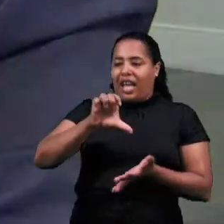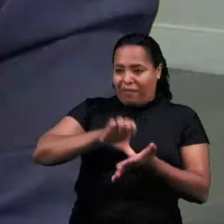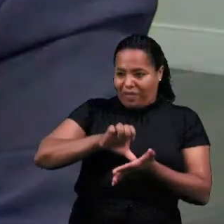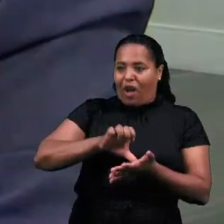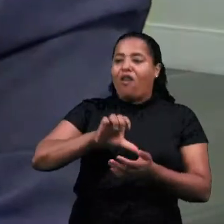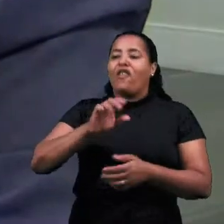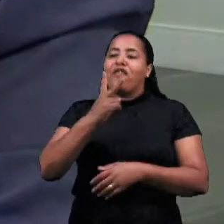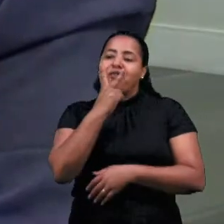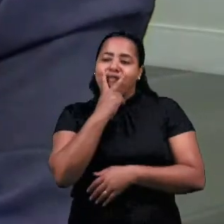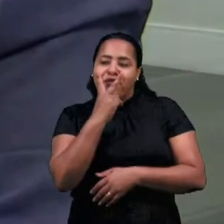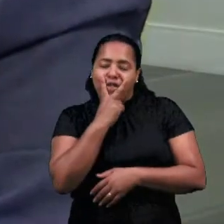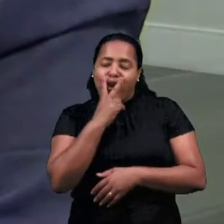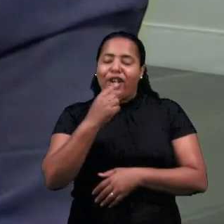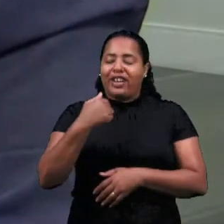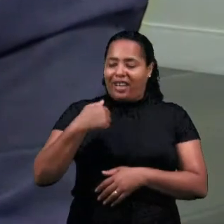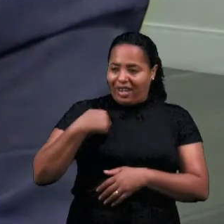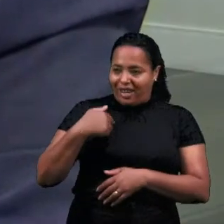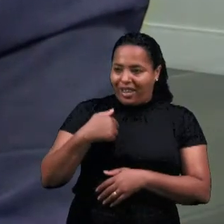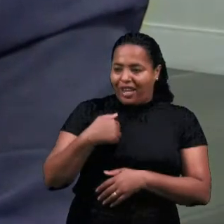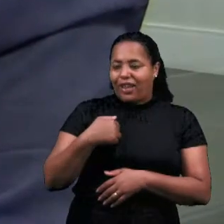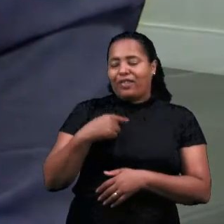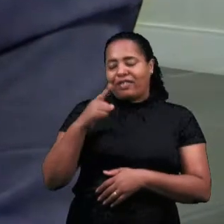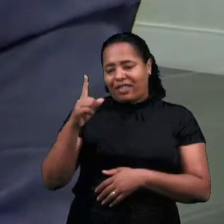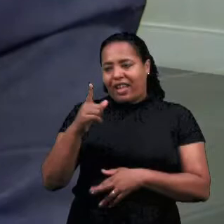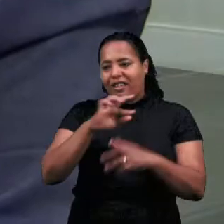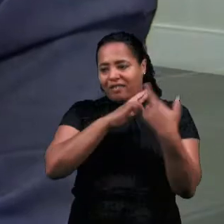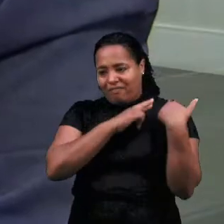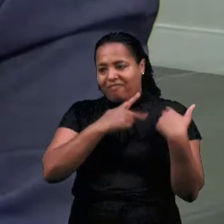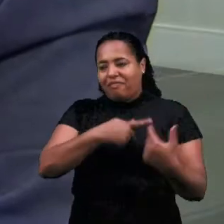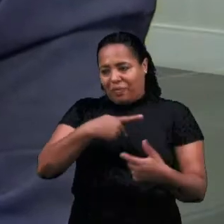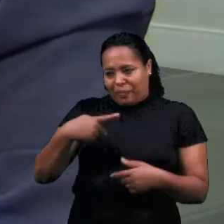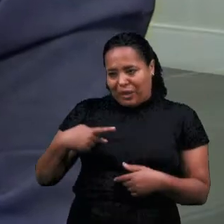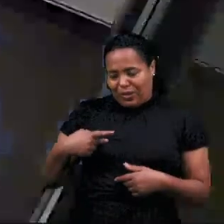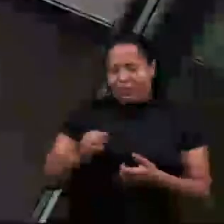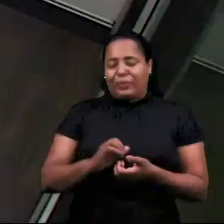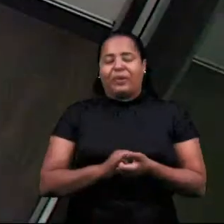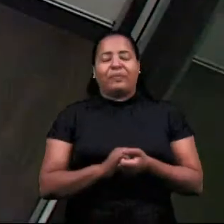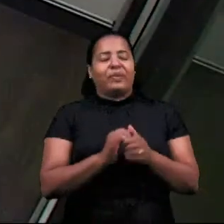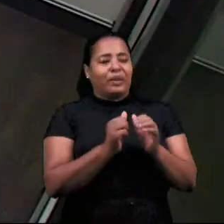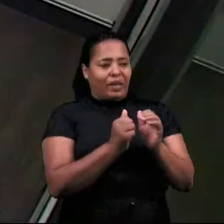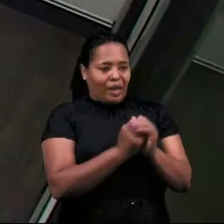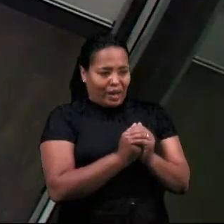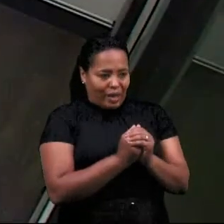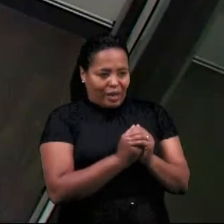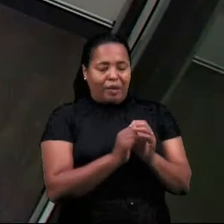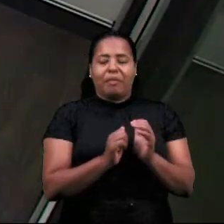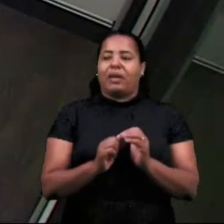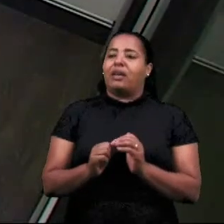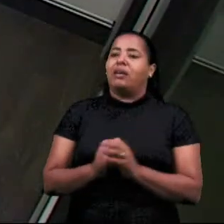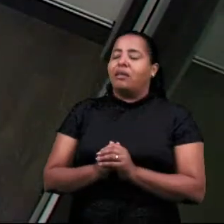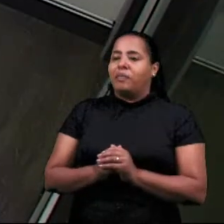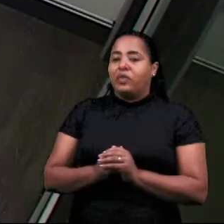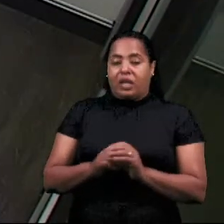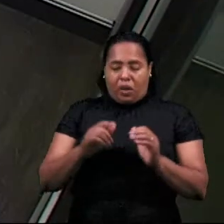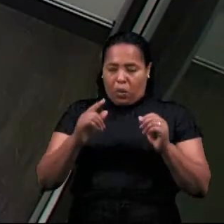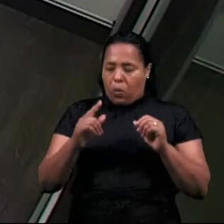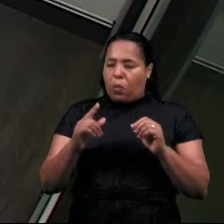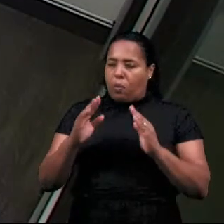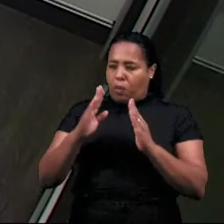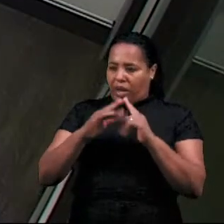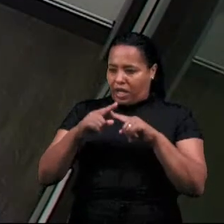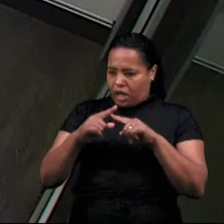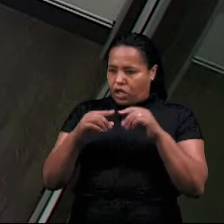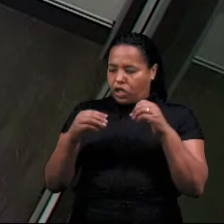Vitória. Uhum. Estou lá já esse tempo pastoreando. Amém. É uma igreja que desce da Terceira Ponte, que você vai